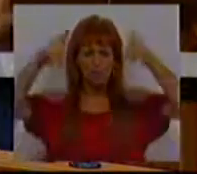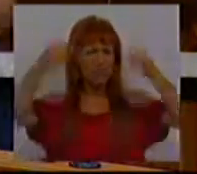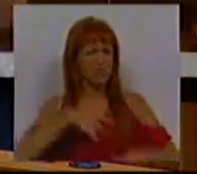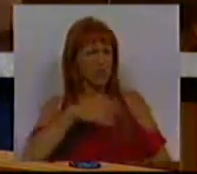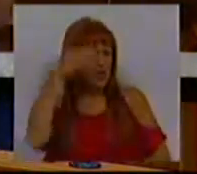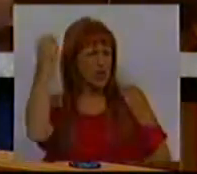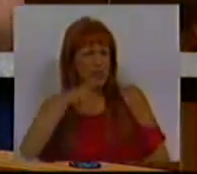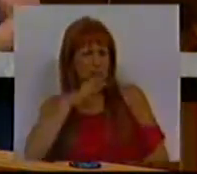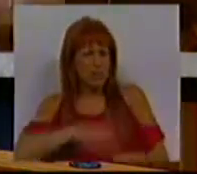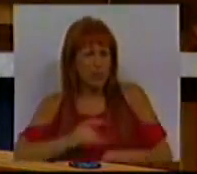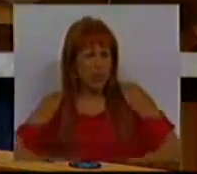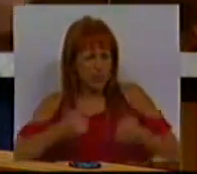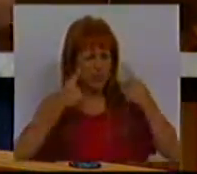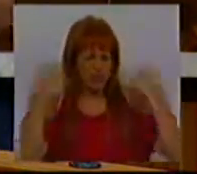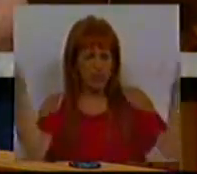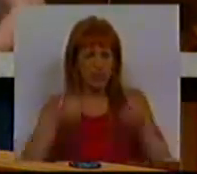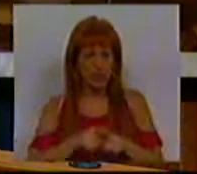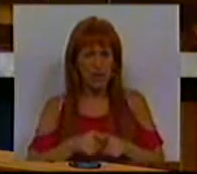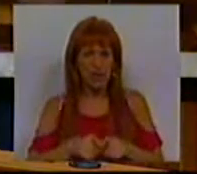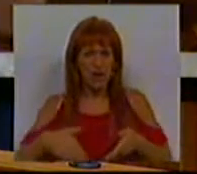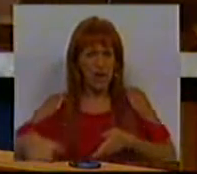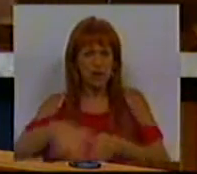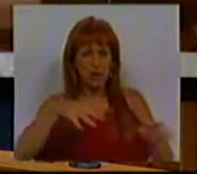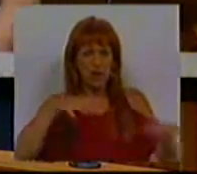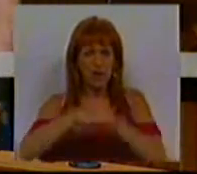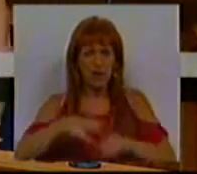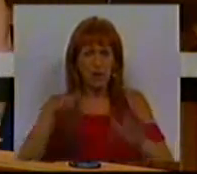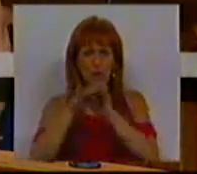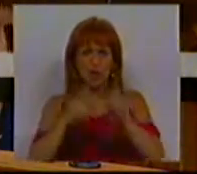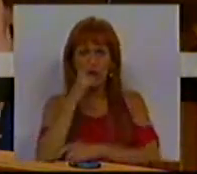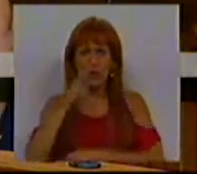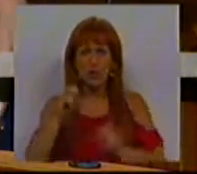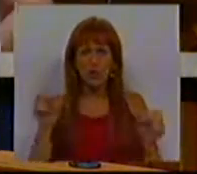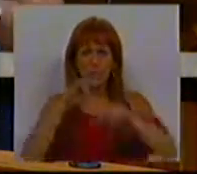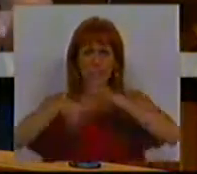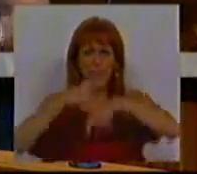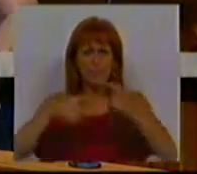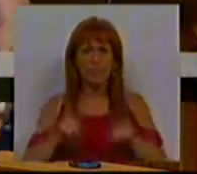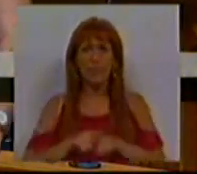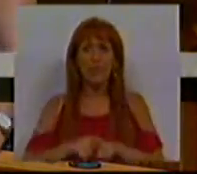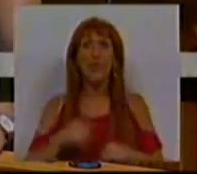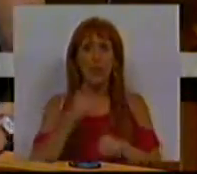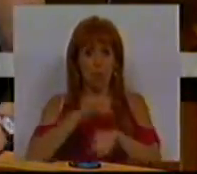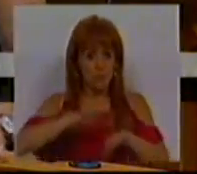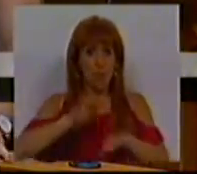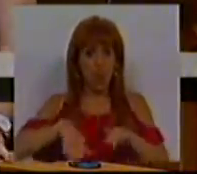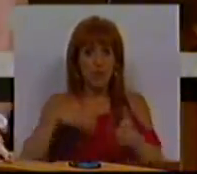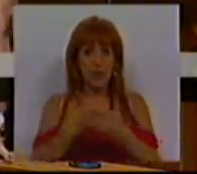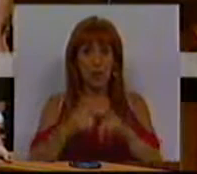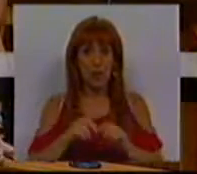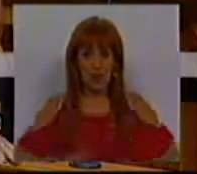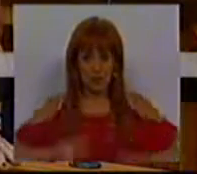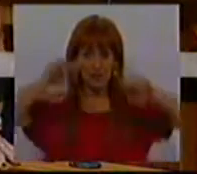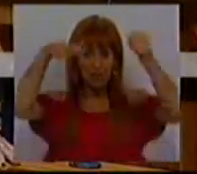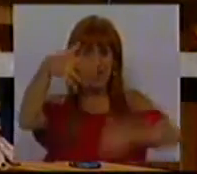foi devido ao investimento público, à rede de estradas e ao programa de energias renováveis. Foram estas as razões que levaram à